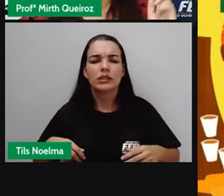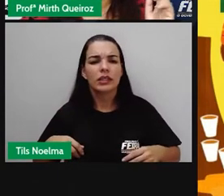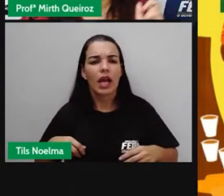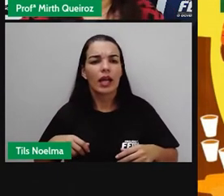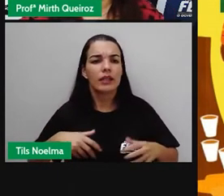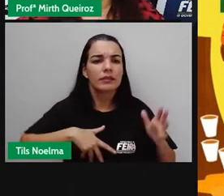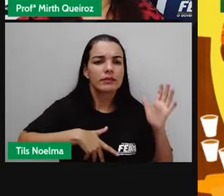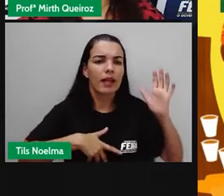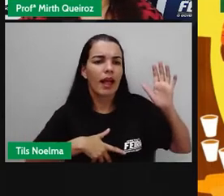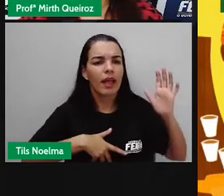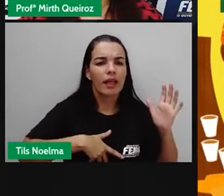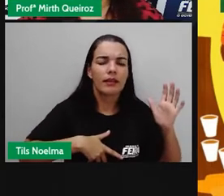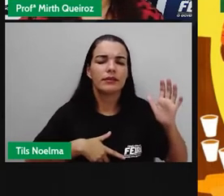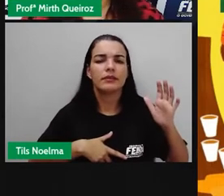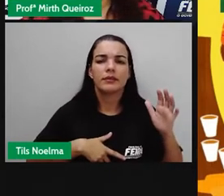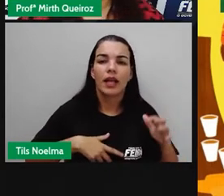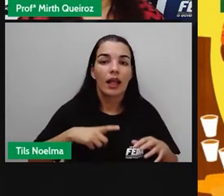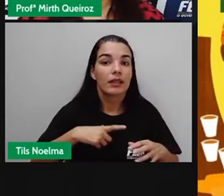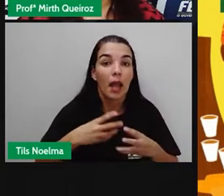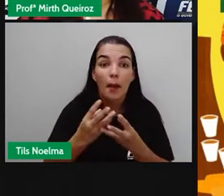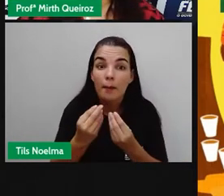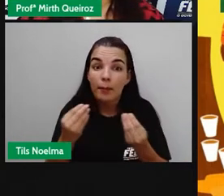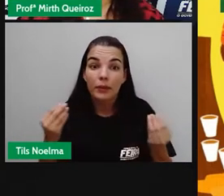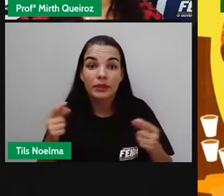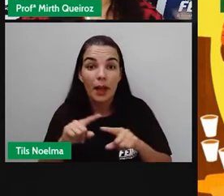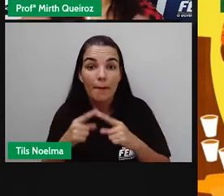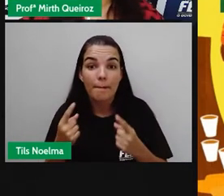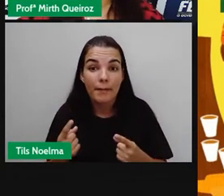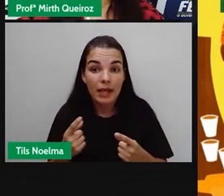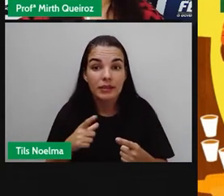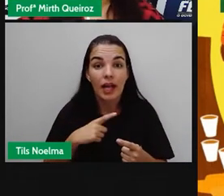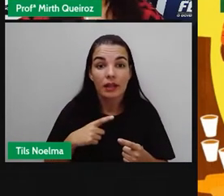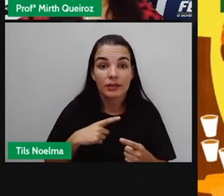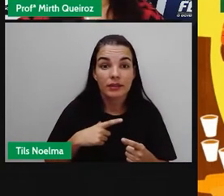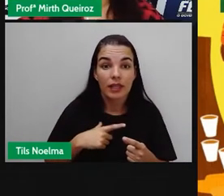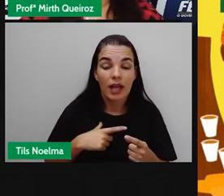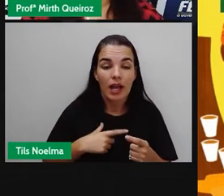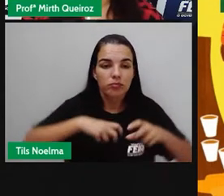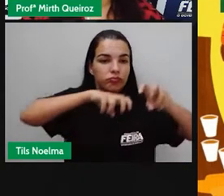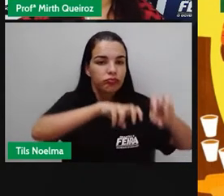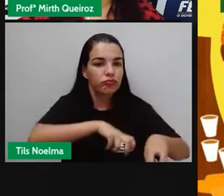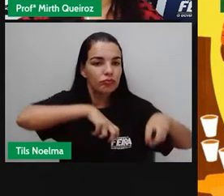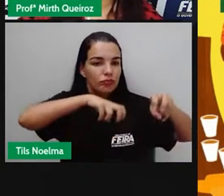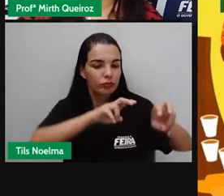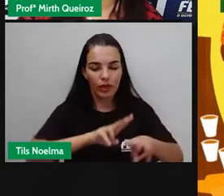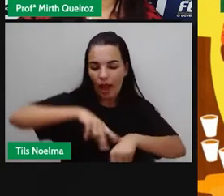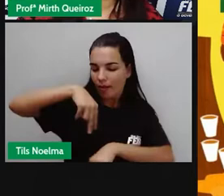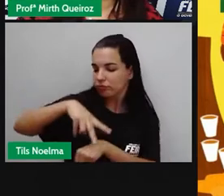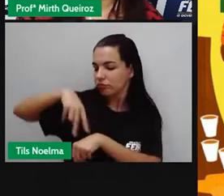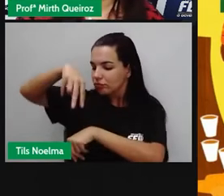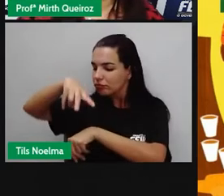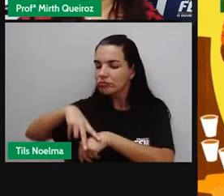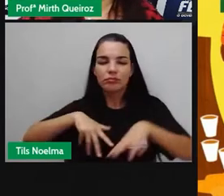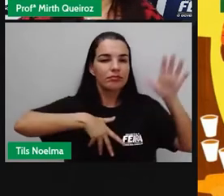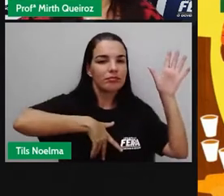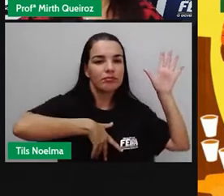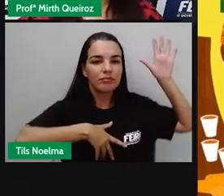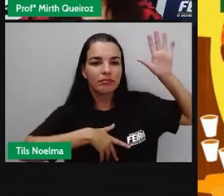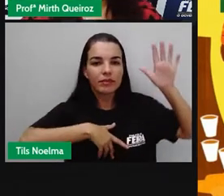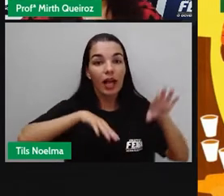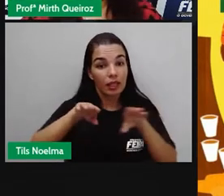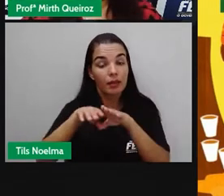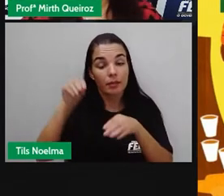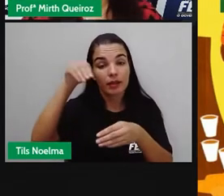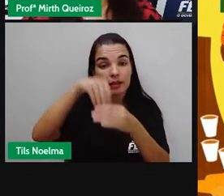rala coco, mexa canjica, entre outras. Hoje até a dança country, né? Ela também faz parte aí da